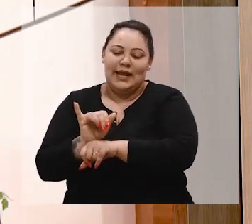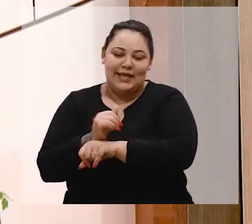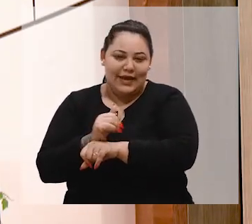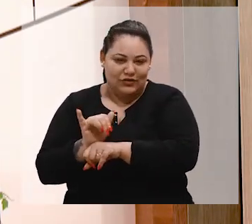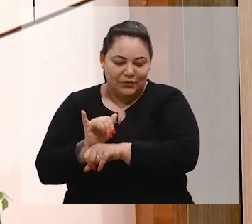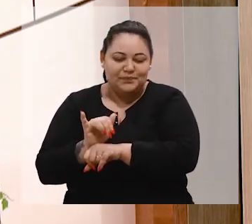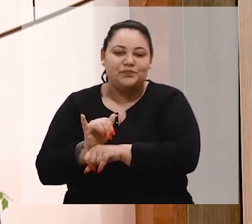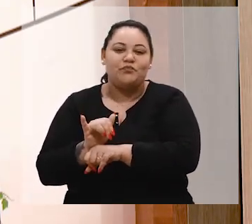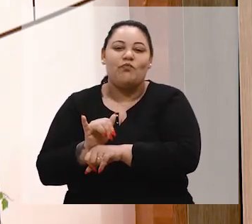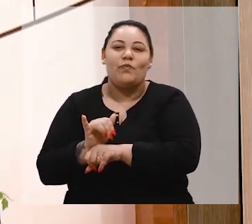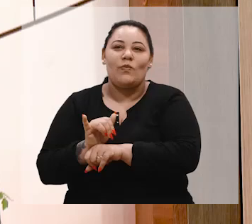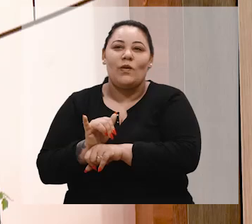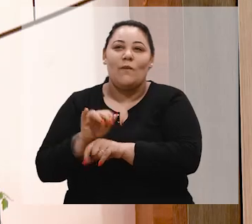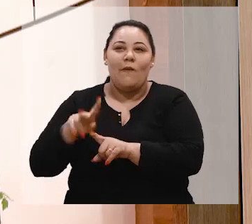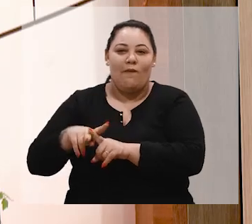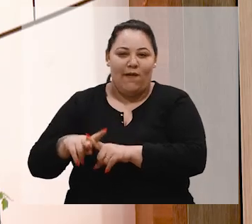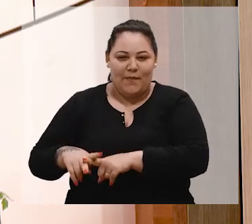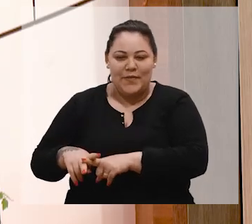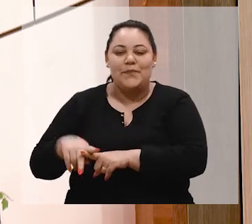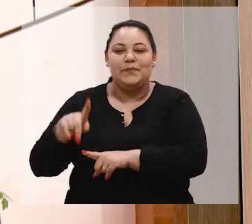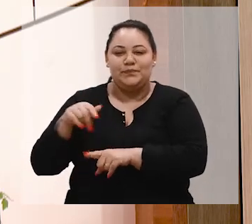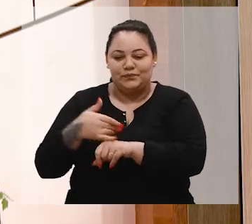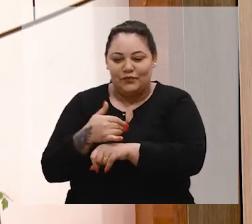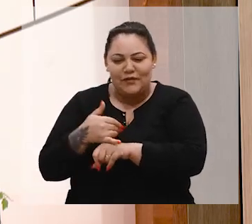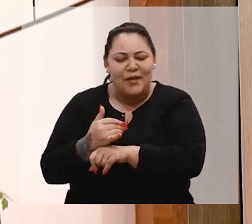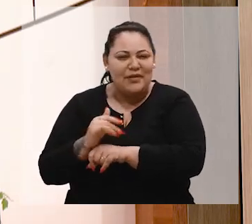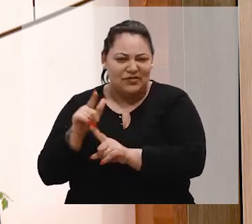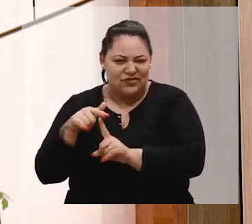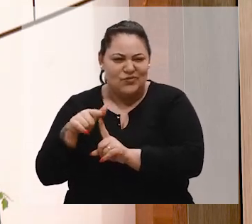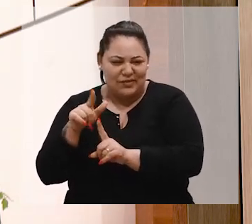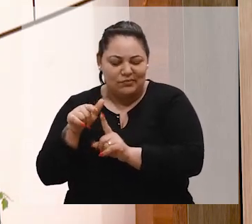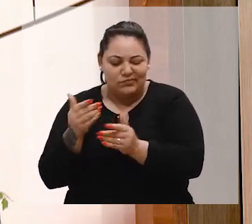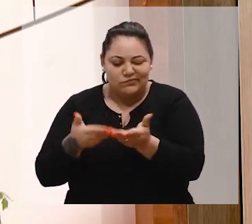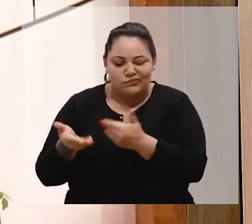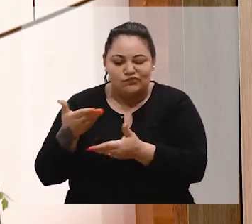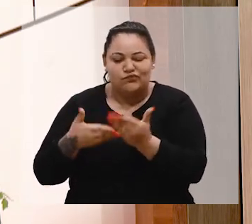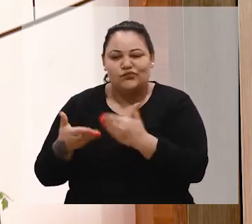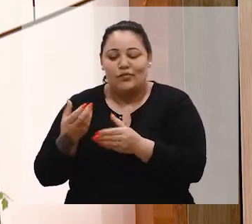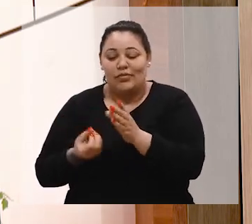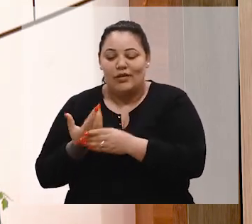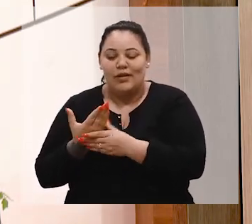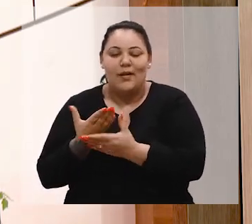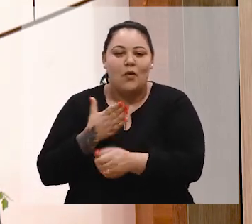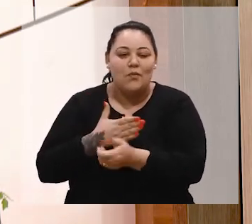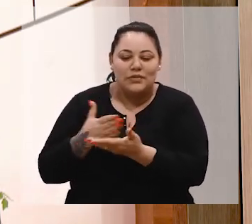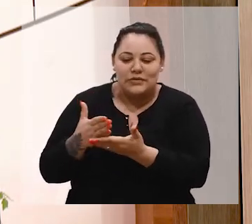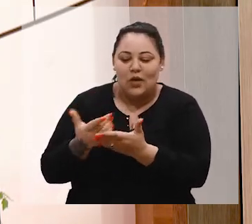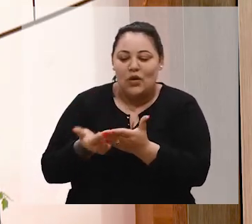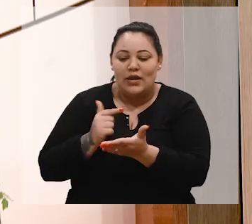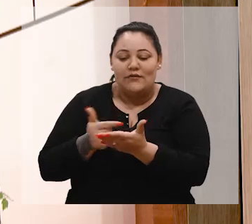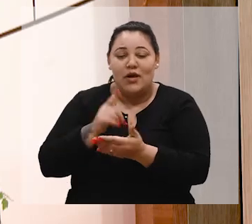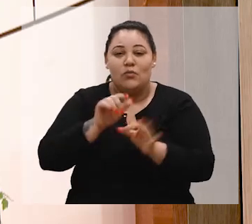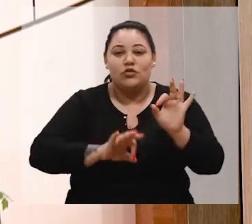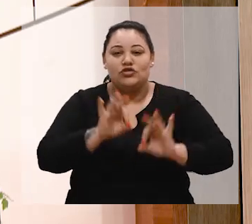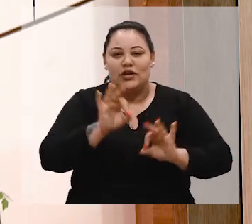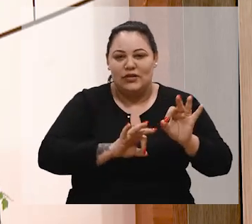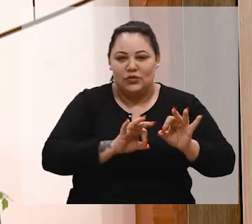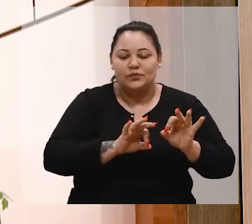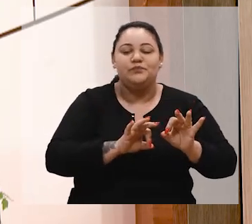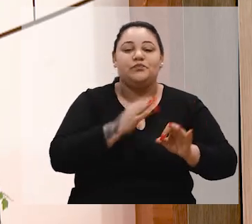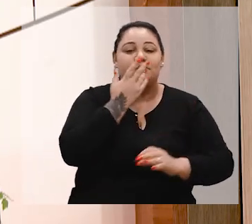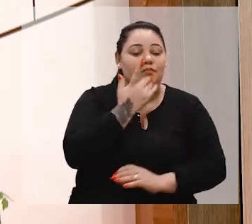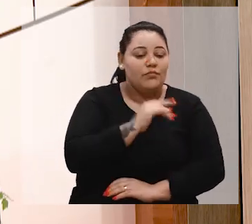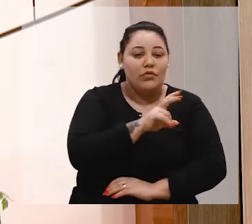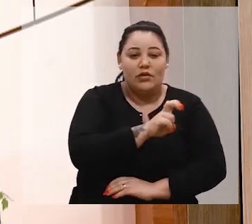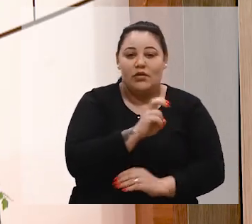gente cria no ano passado, o livro para fazer parte desse projeto, que é um projeto para crianças de 5 a